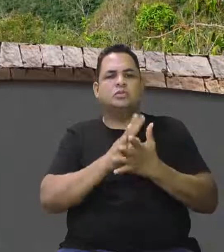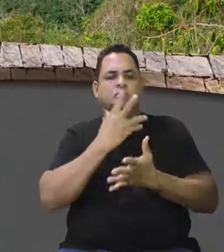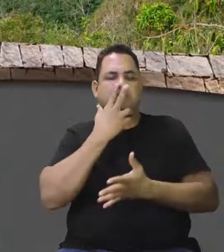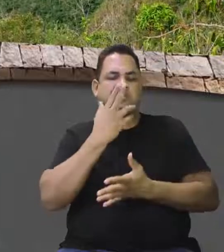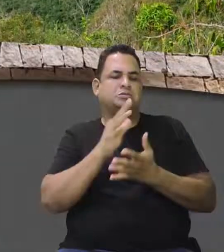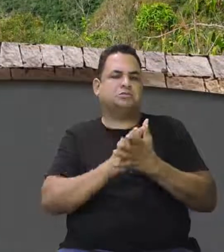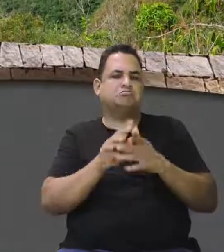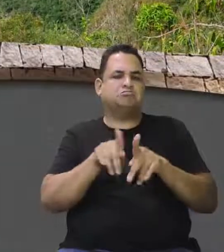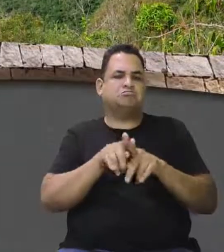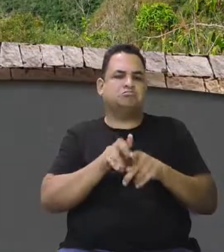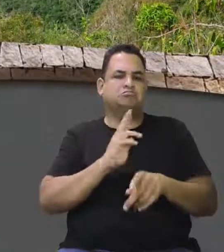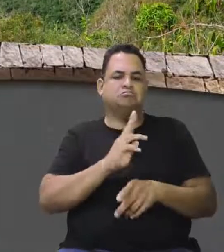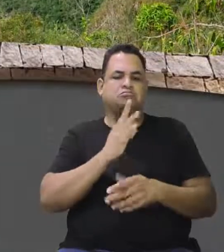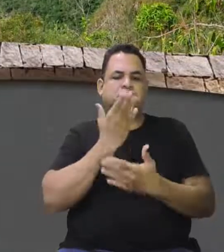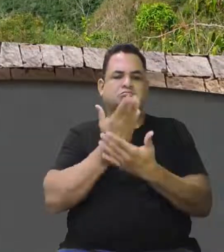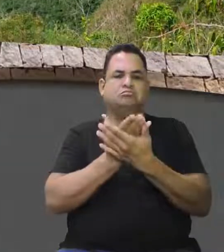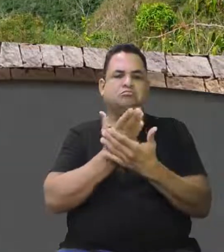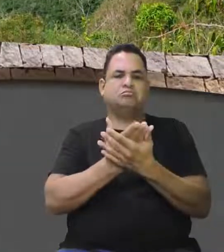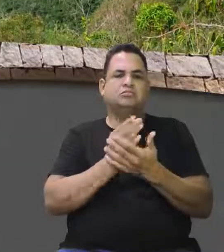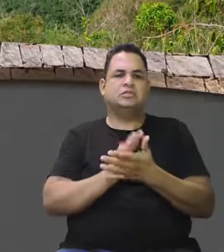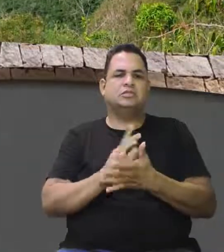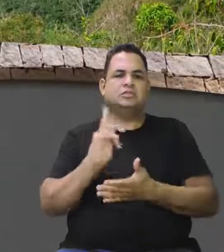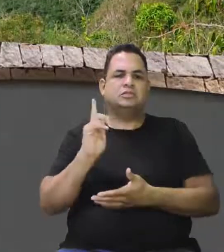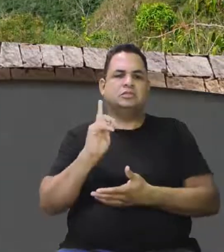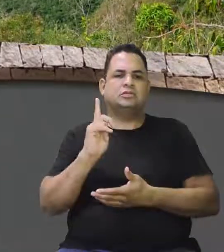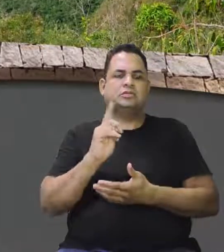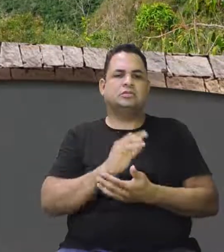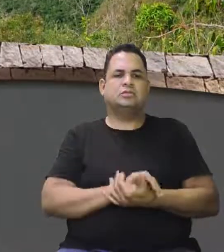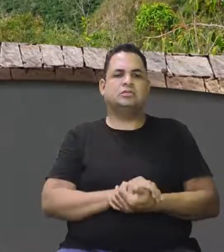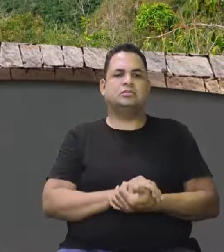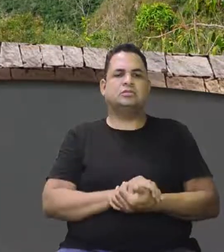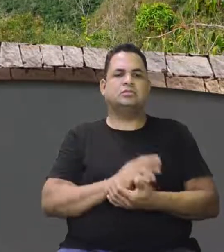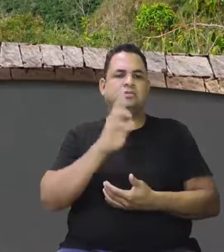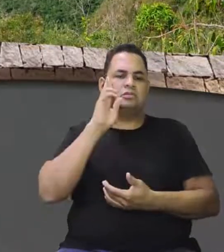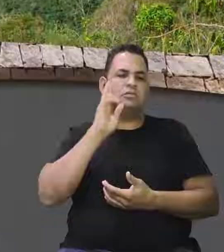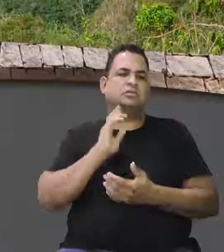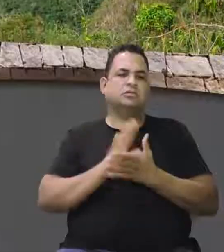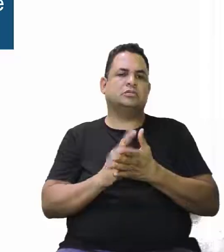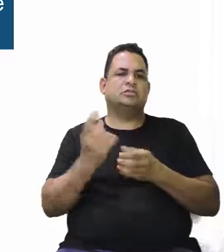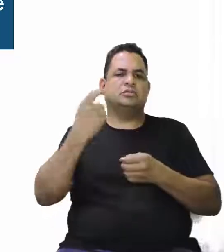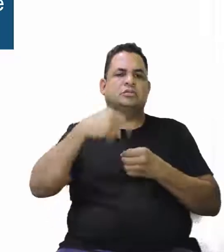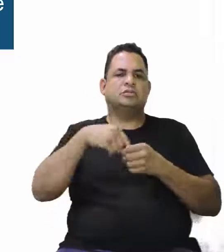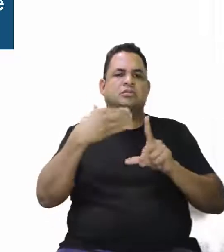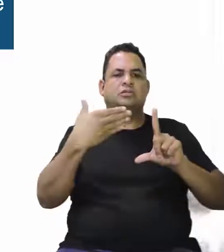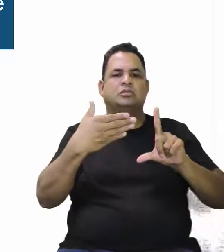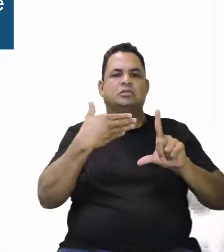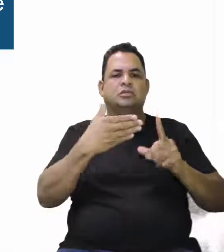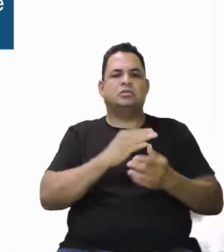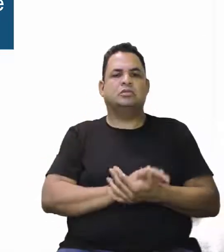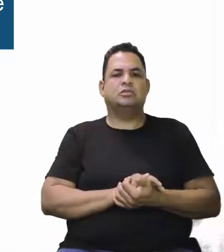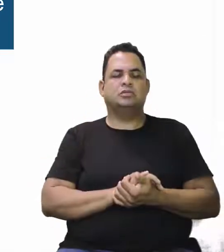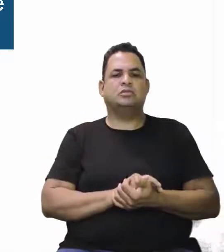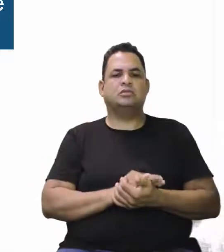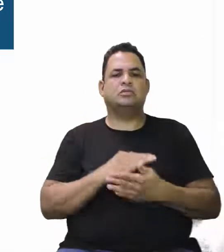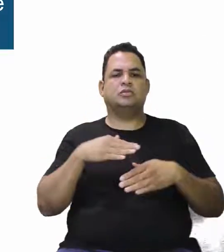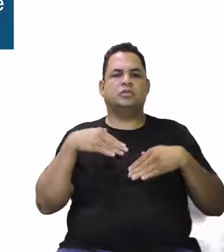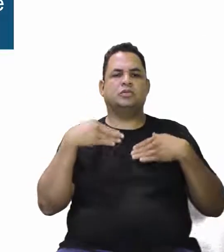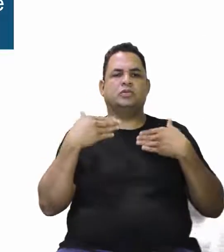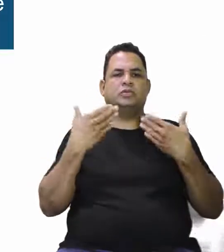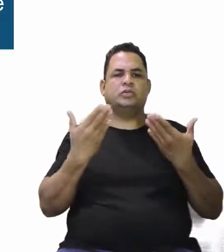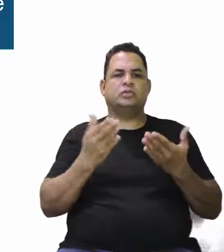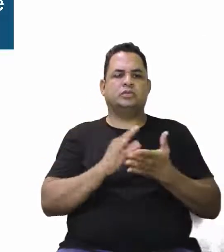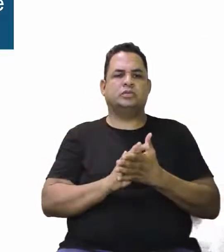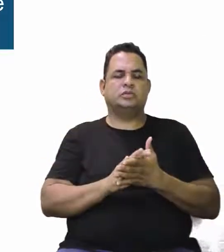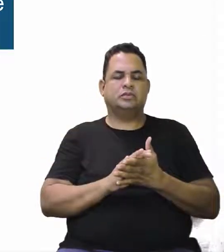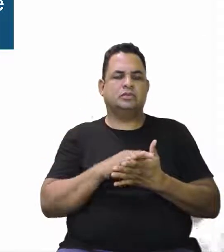vocês durante nossas aulas de Geografia de Rondônia. Beleza? Então, volta lá na tela. Por isso que a gente, quando fala